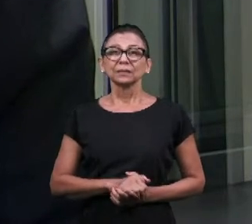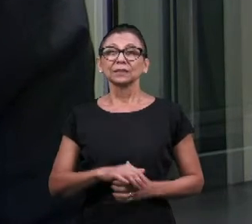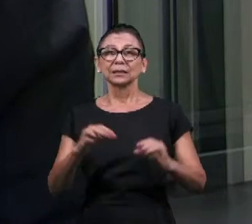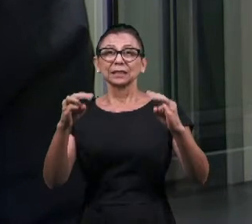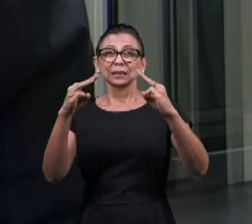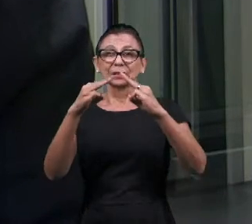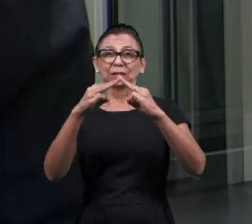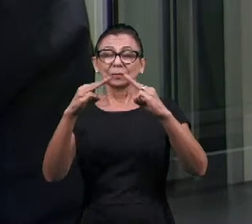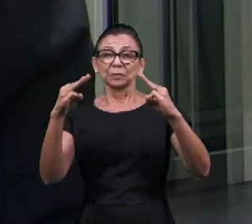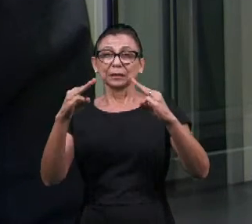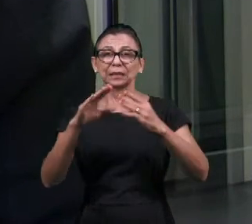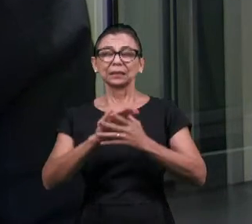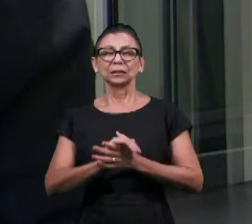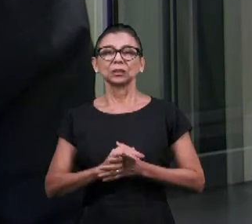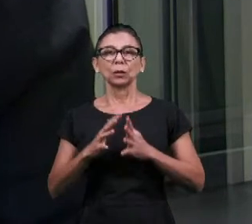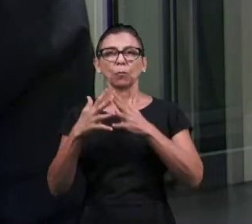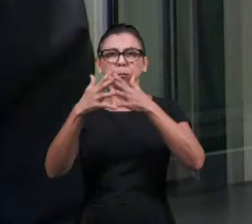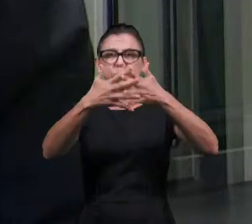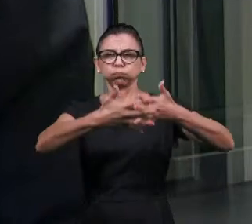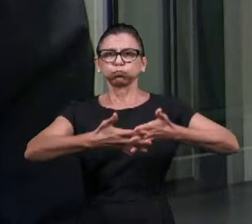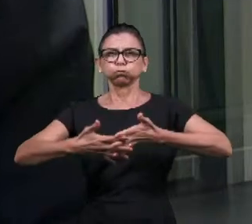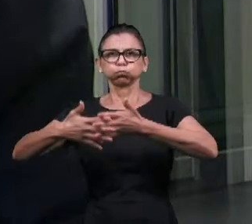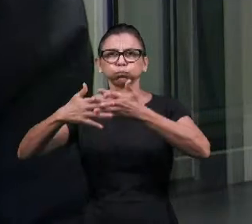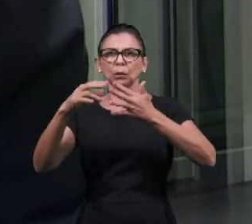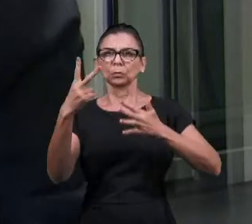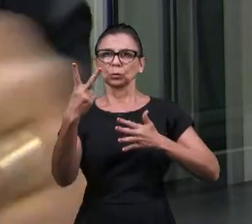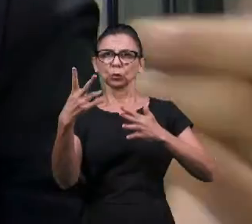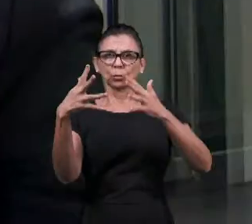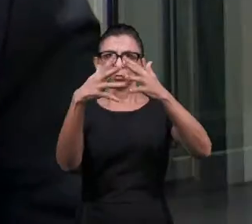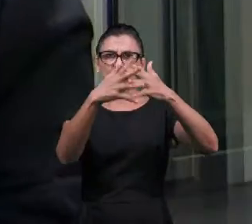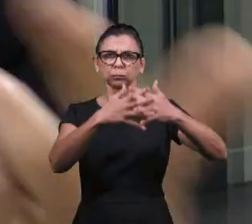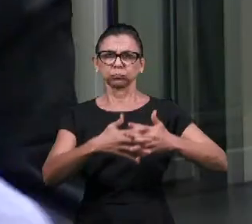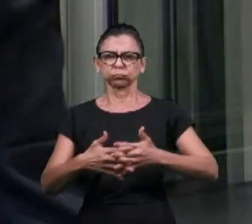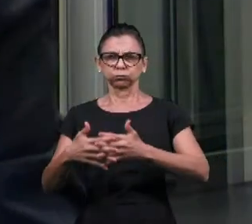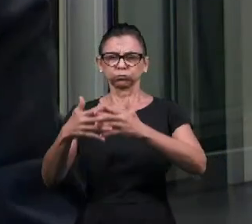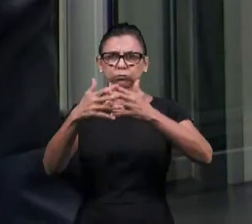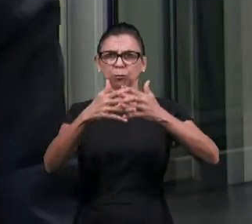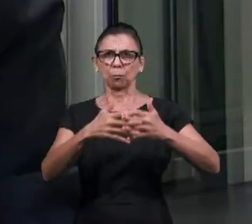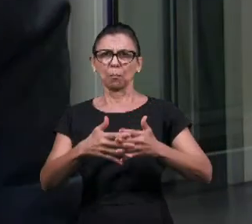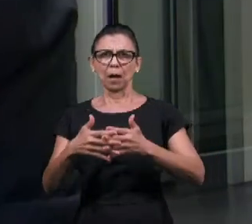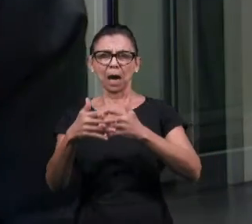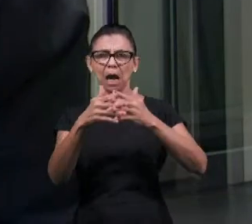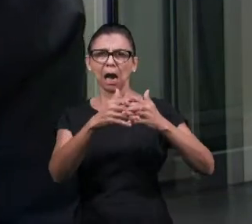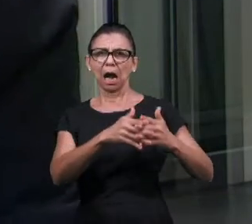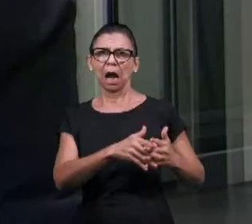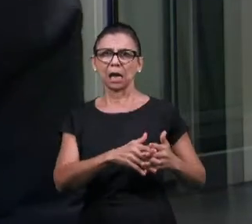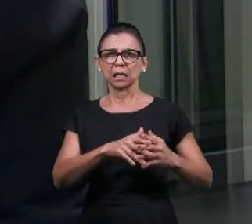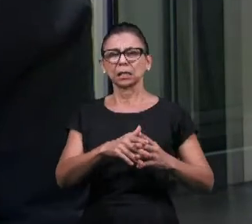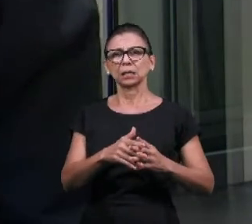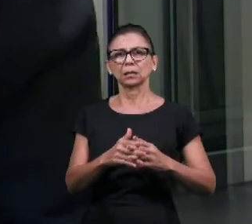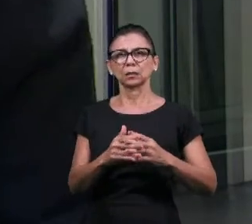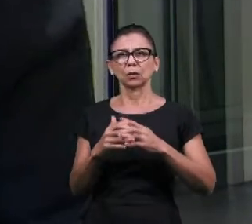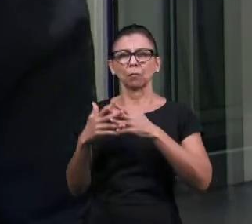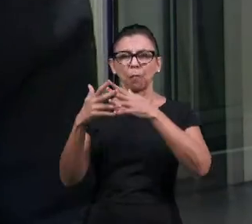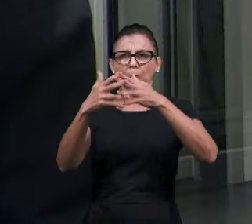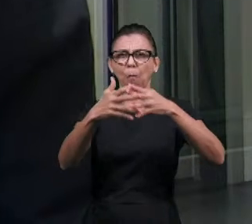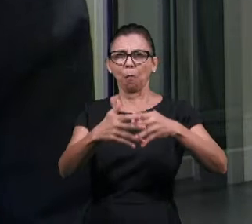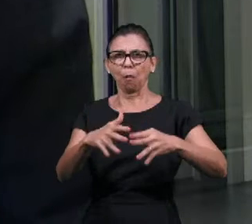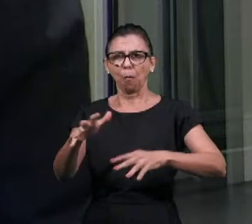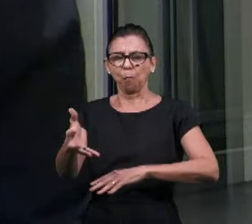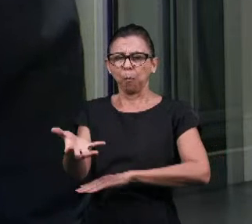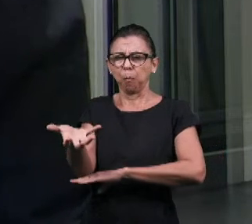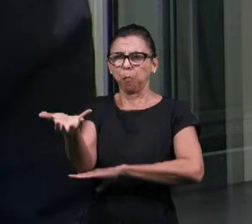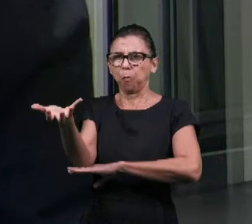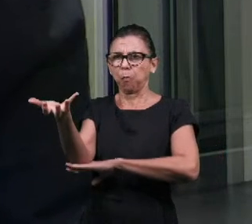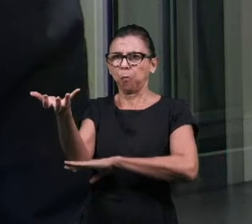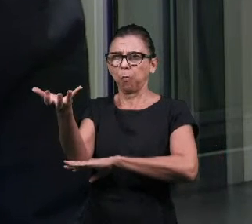caminhão, 2 caminhões e uma máquina tirando areia de um terreno e jogando no templo para aterrar. Eles não davam